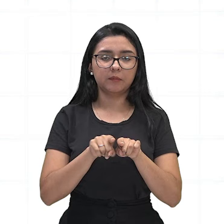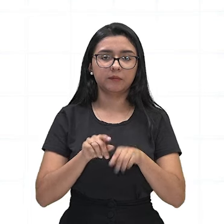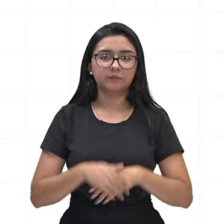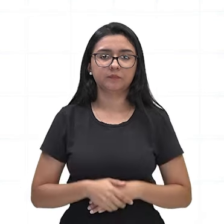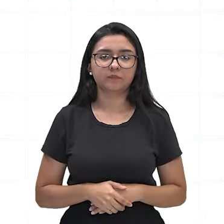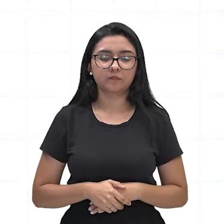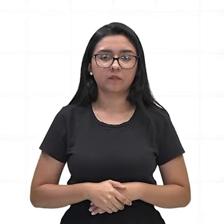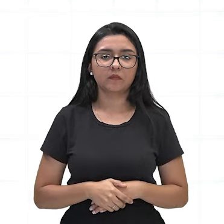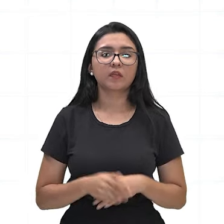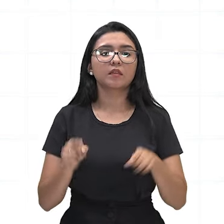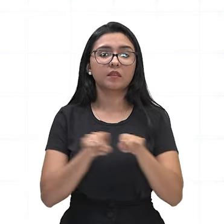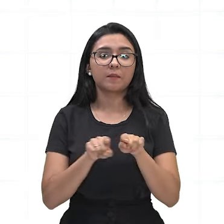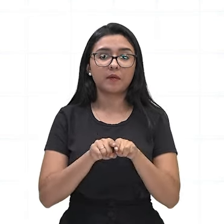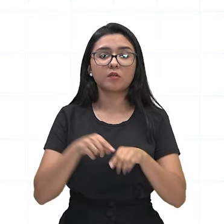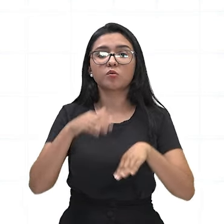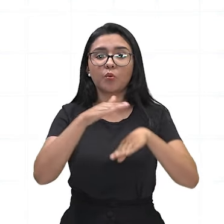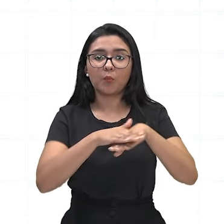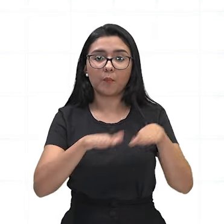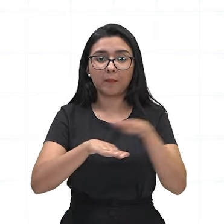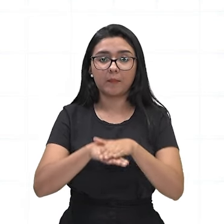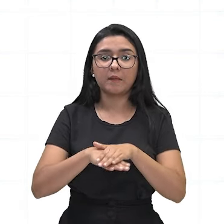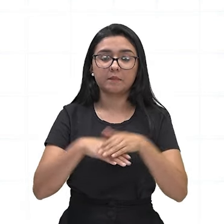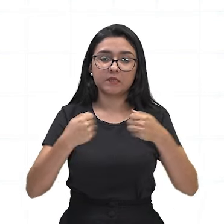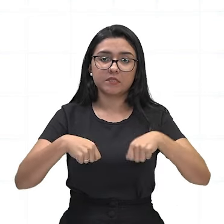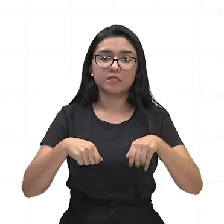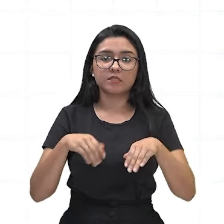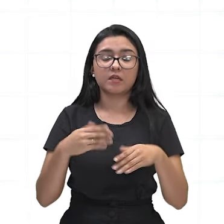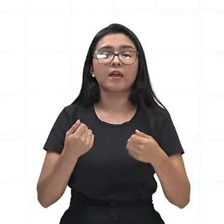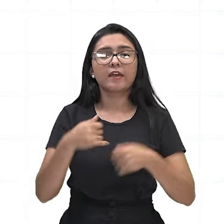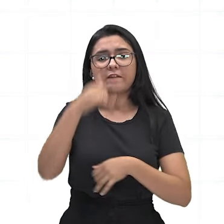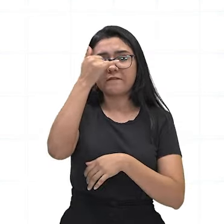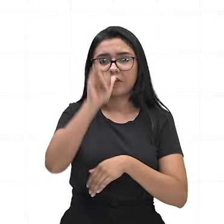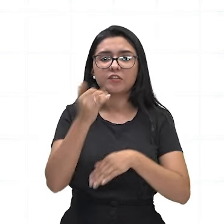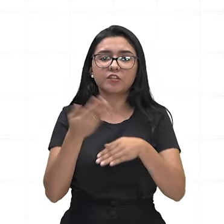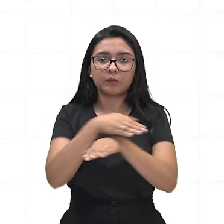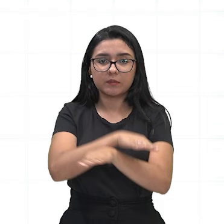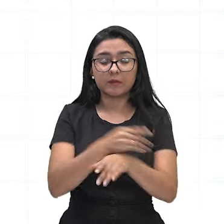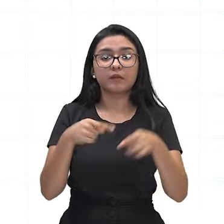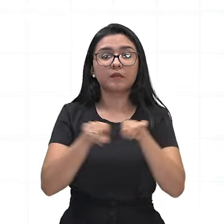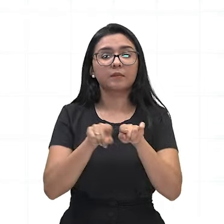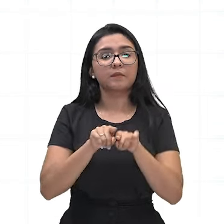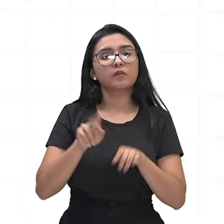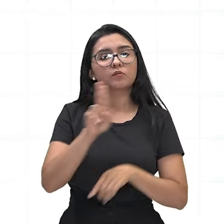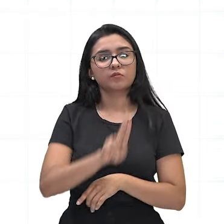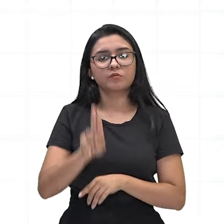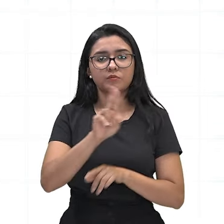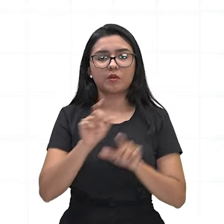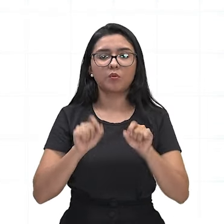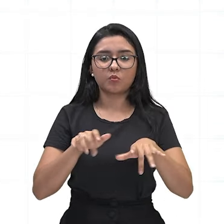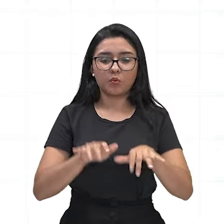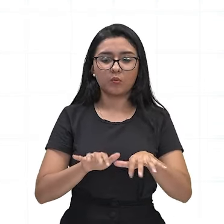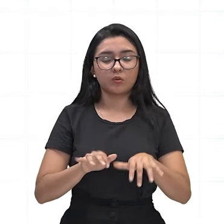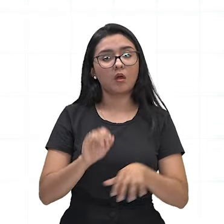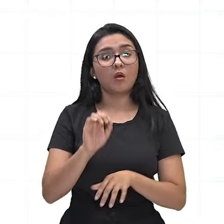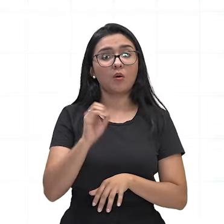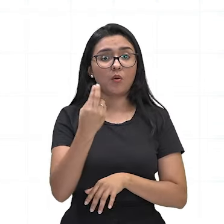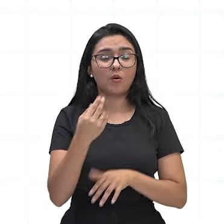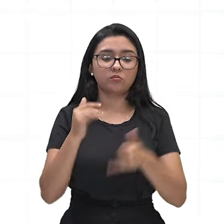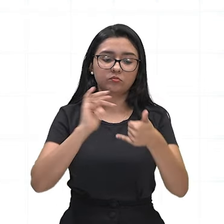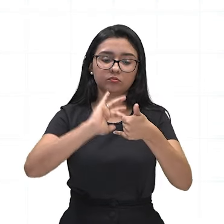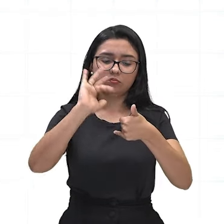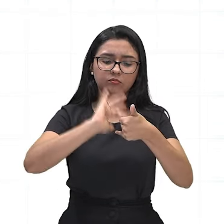e se os pés estão apoiados no chão evite cruzar as pernas ao utilizar o o computador ou celular por